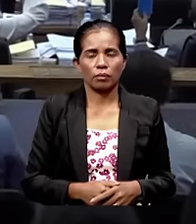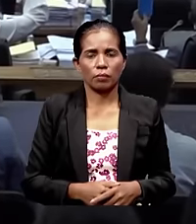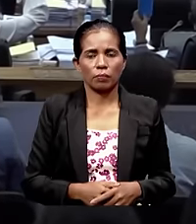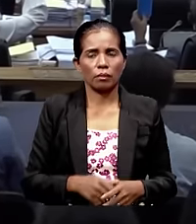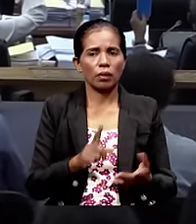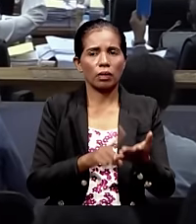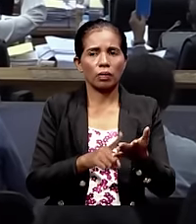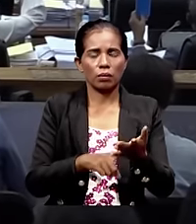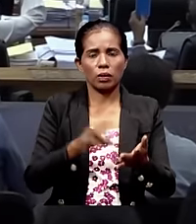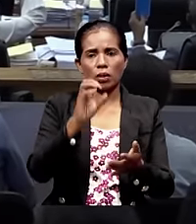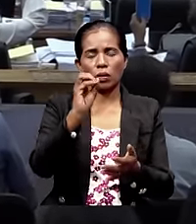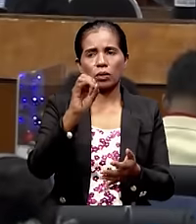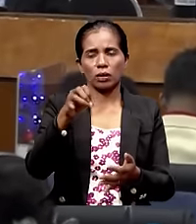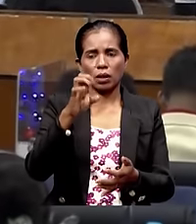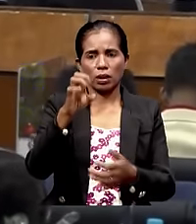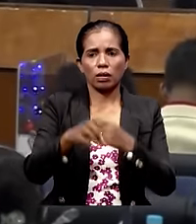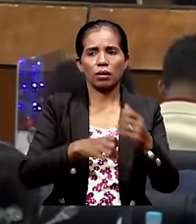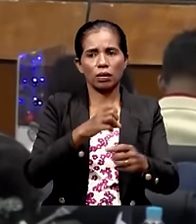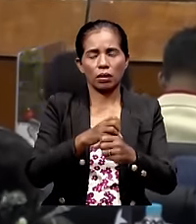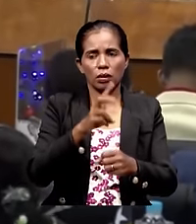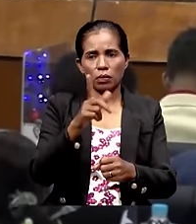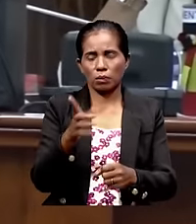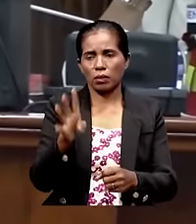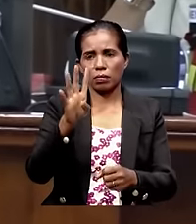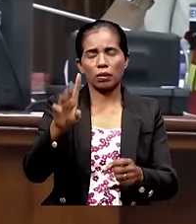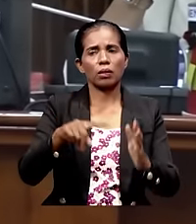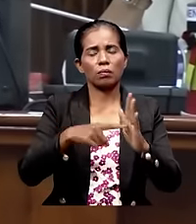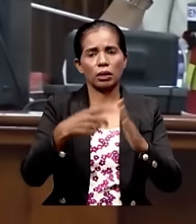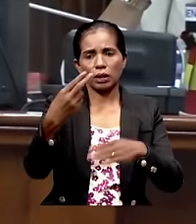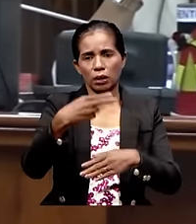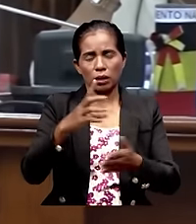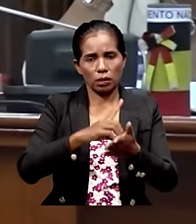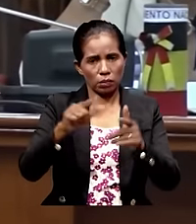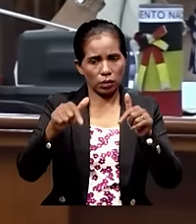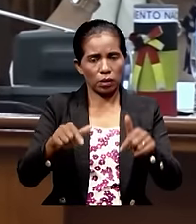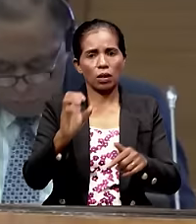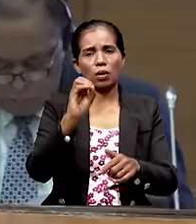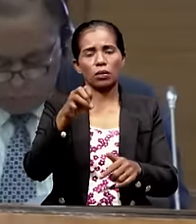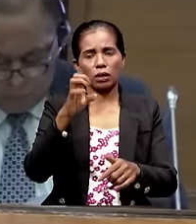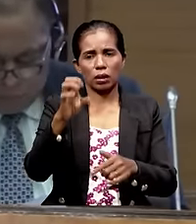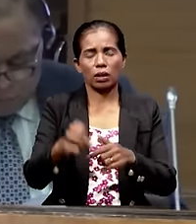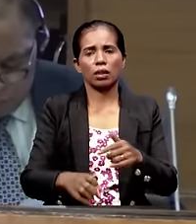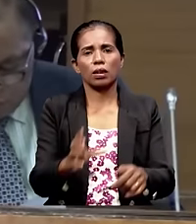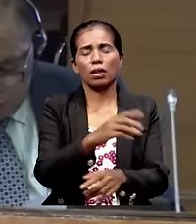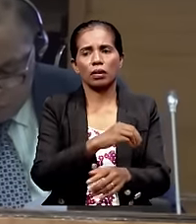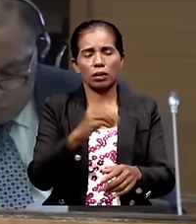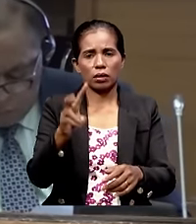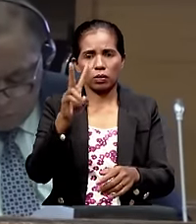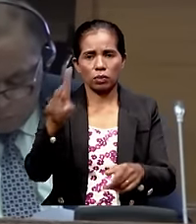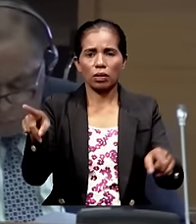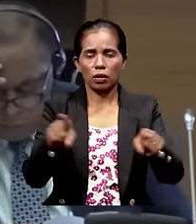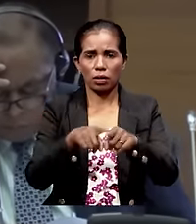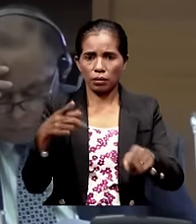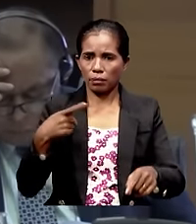Debate Orçamento Geral do Estado tinang Rio Roro no Racing Hat, hahuya quinta semana ne, INB Orçamento Geral do Estado ba órgão soberano rua hanesan